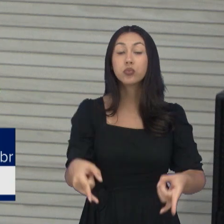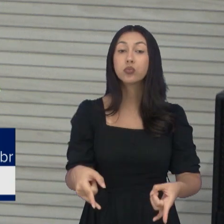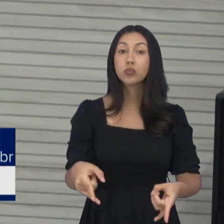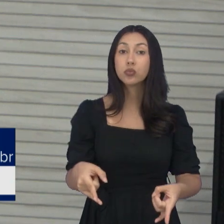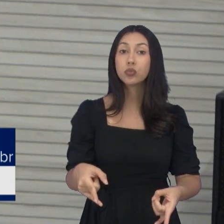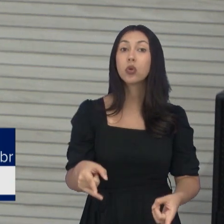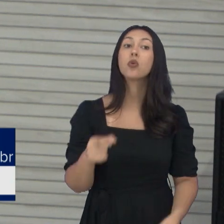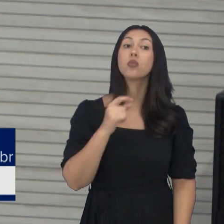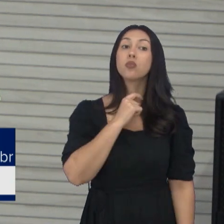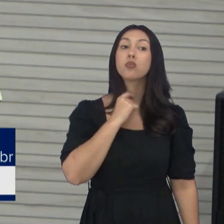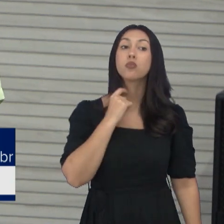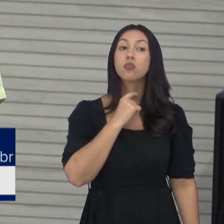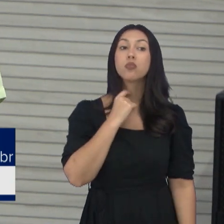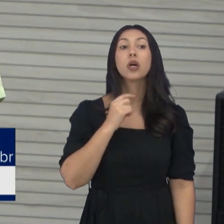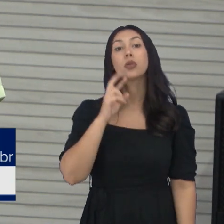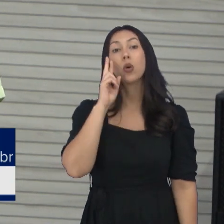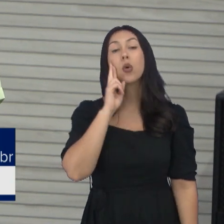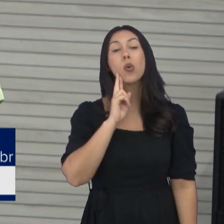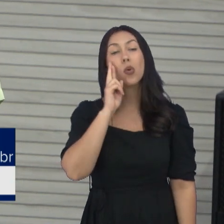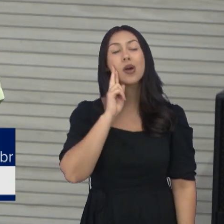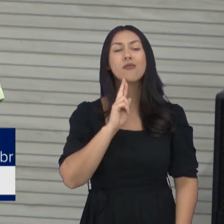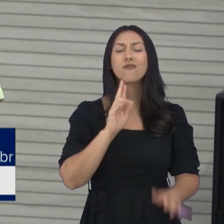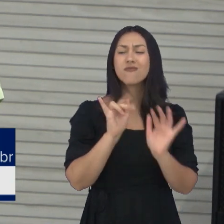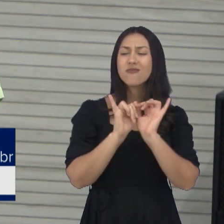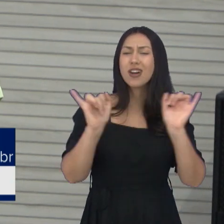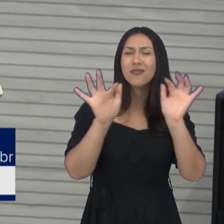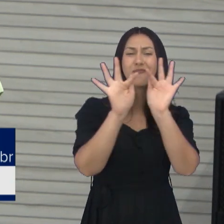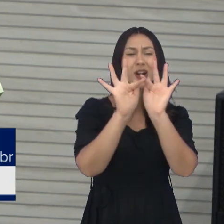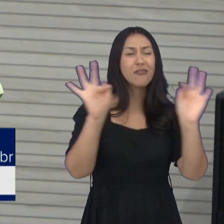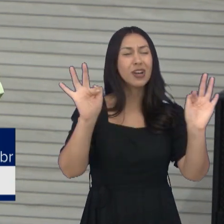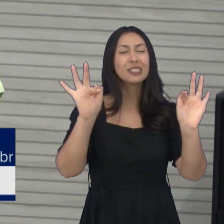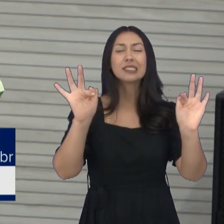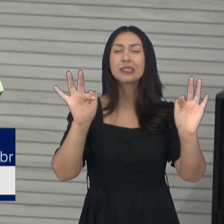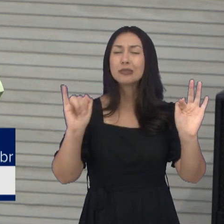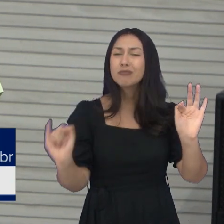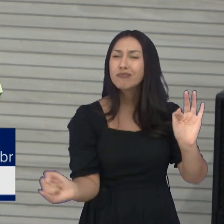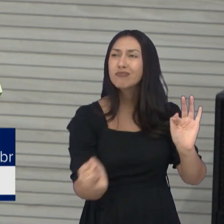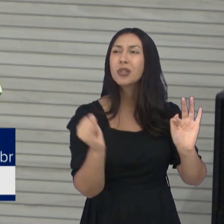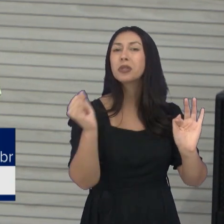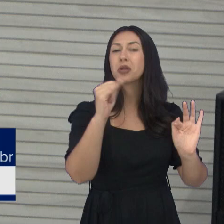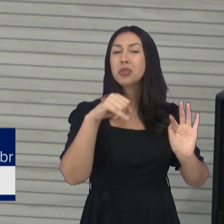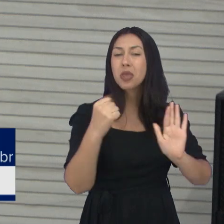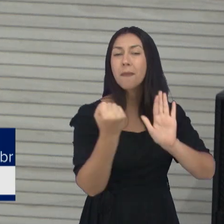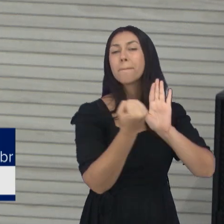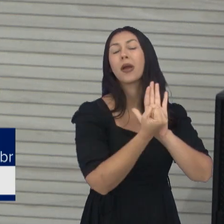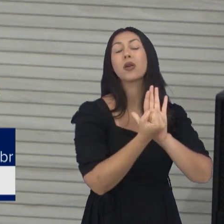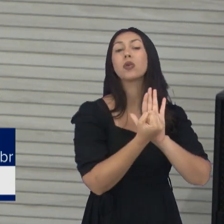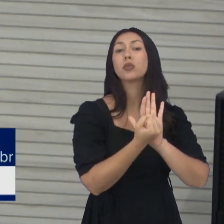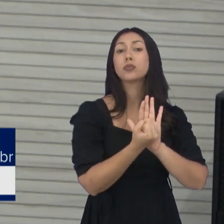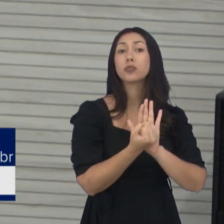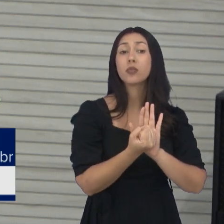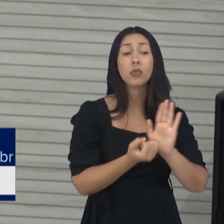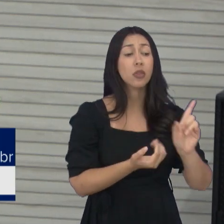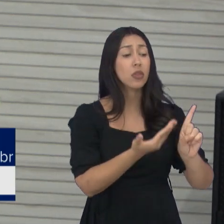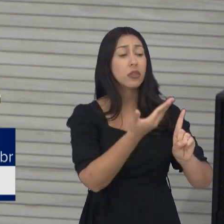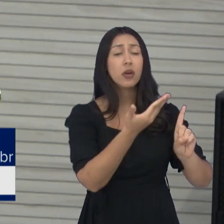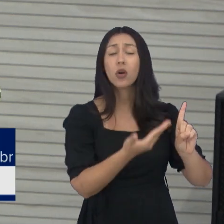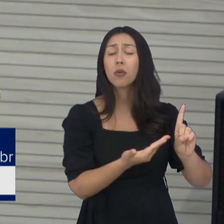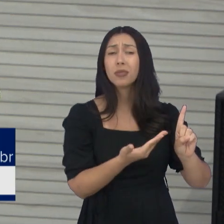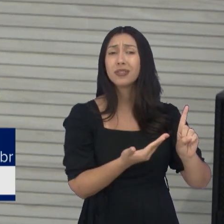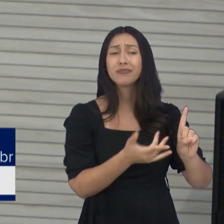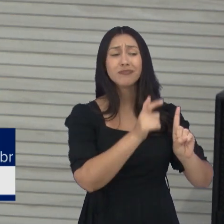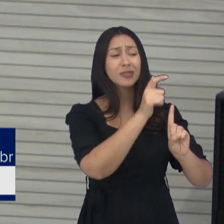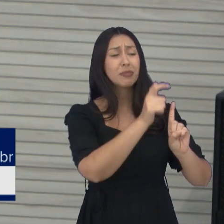Rogério falou uma frase que marcou muito quem foi o Sidney da Costa, né? O Sidney era uma pessoa